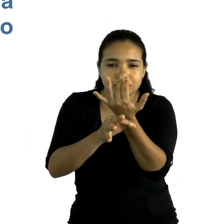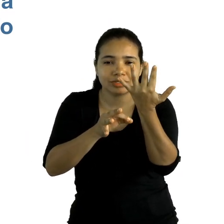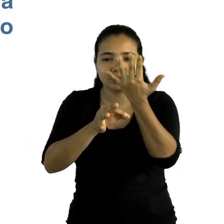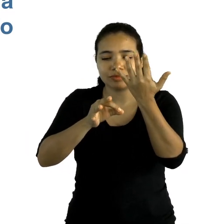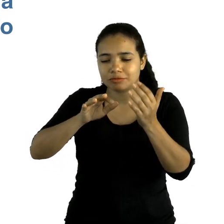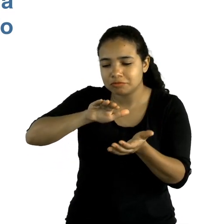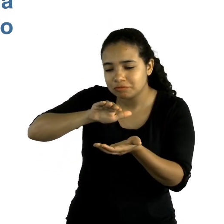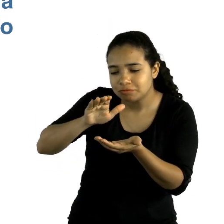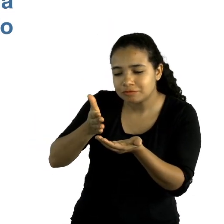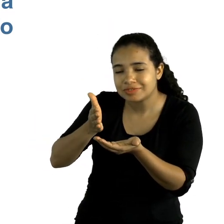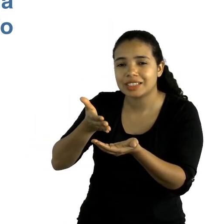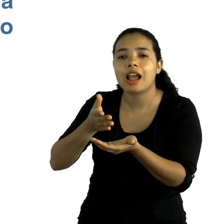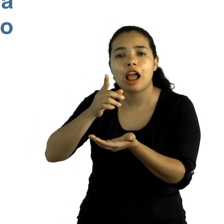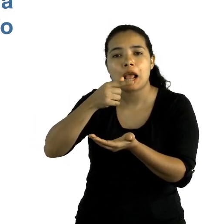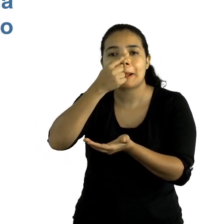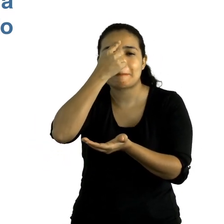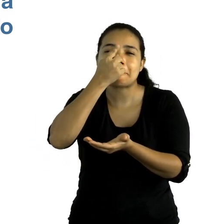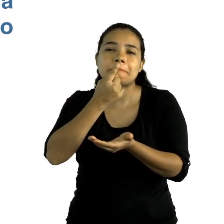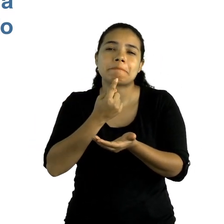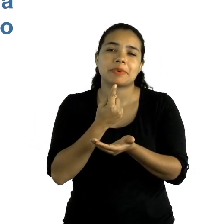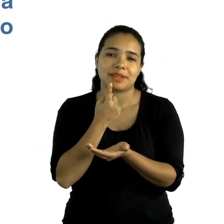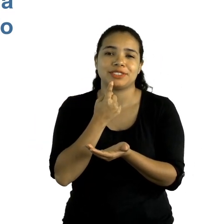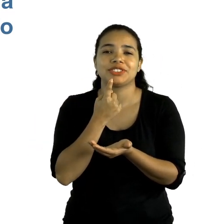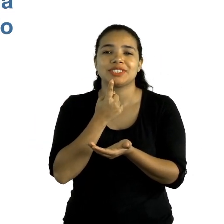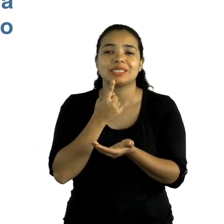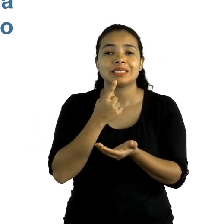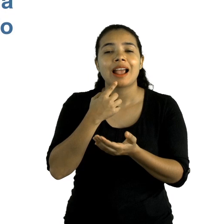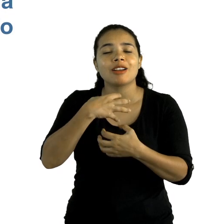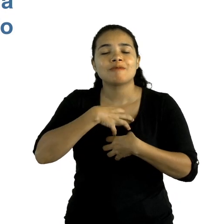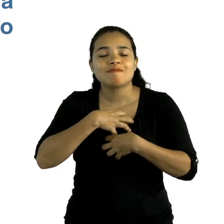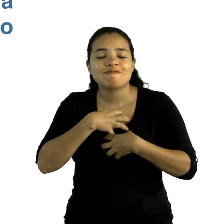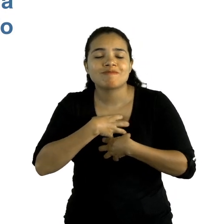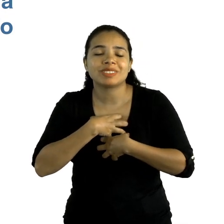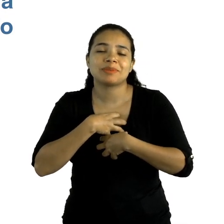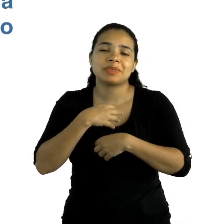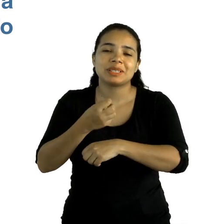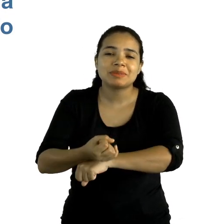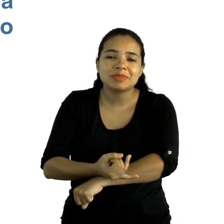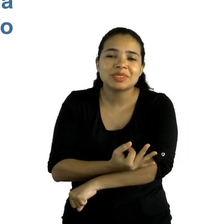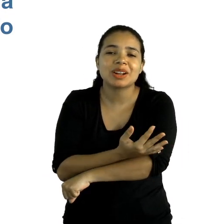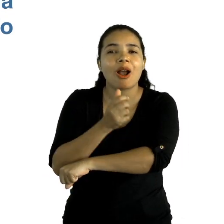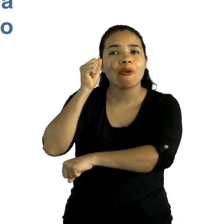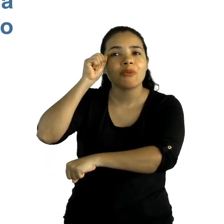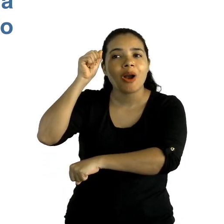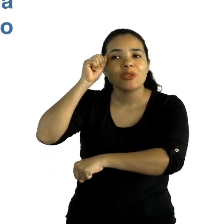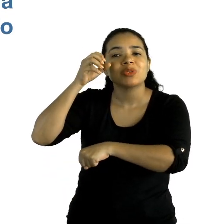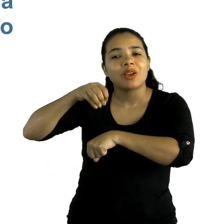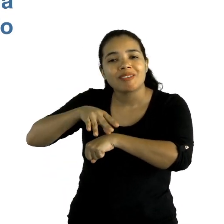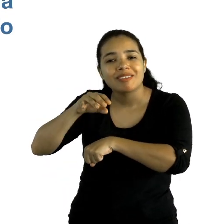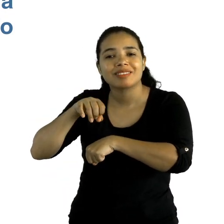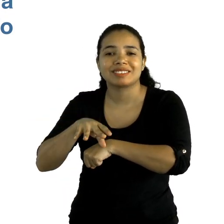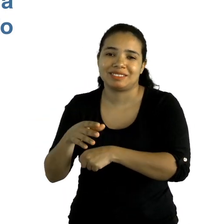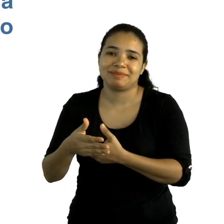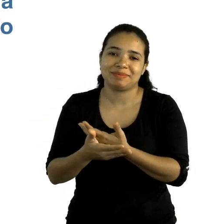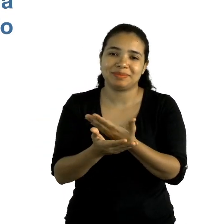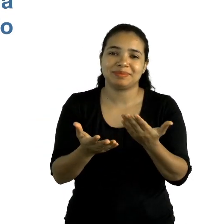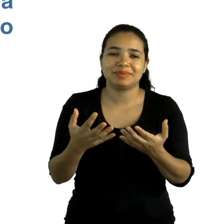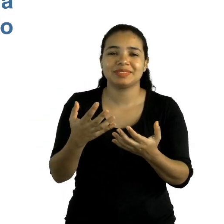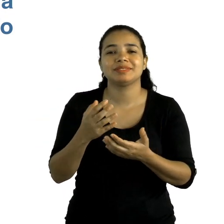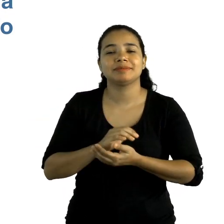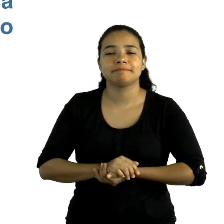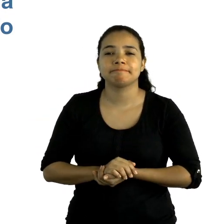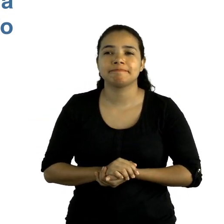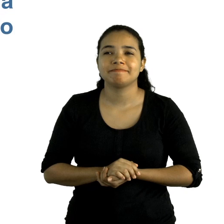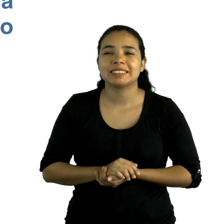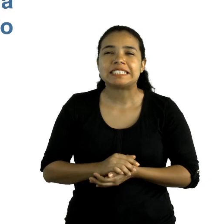julho. Essa é a emoção, é o sentimento, é o que o autor quer transmitir para o leitor, né? Essa